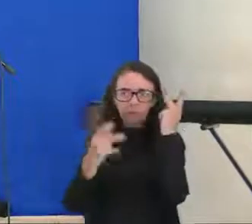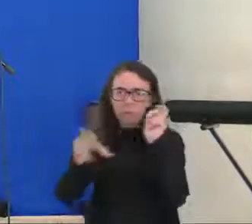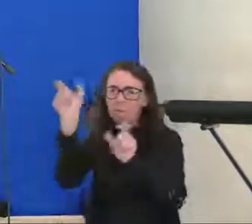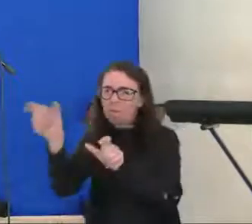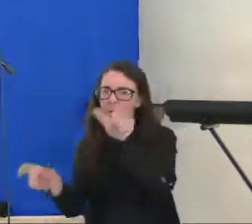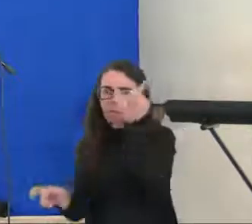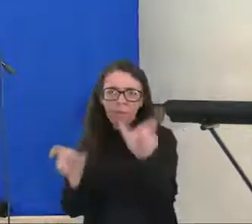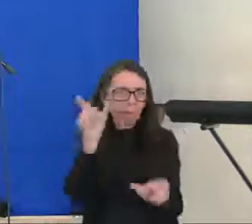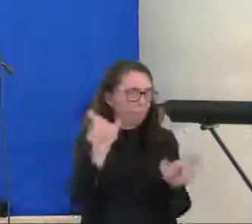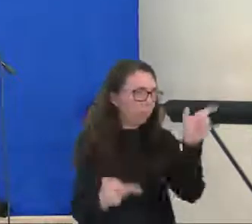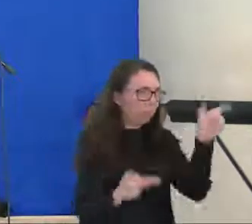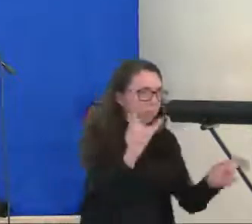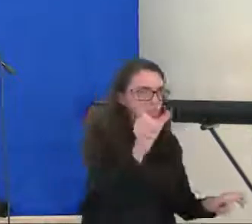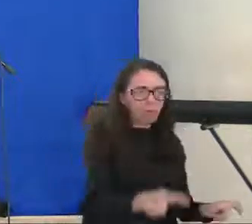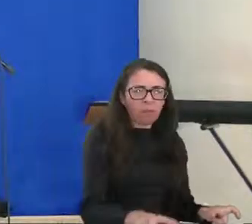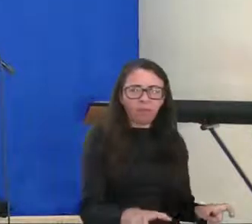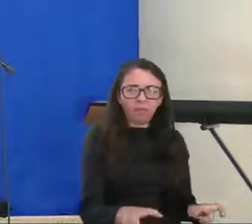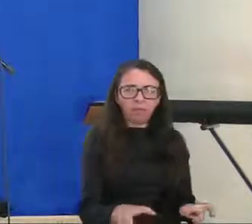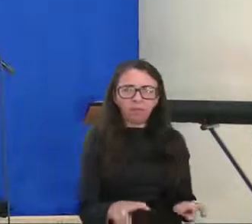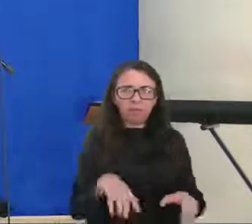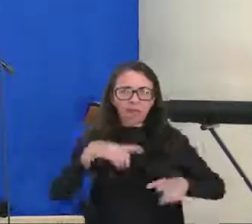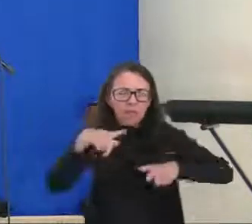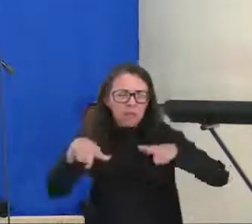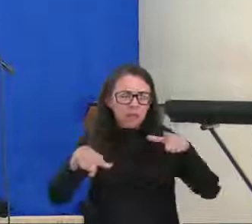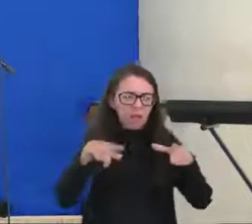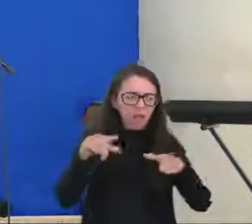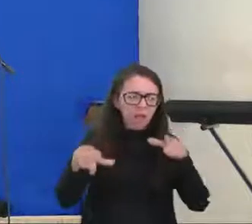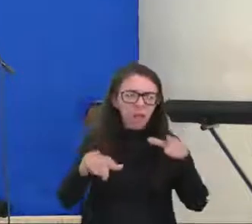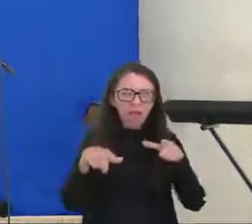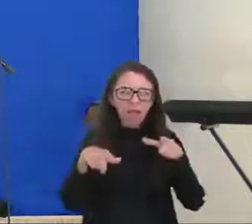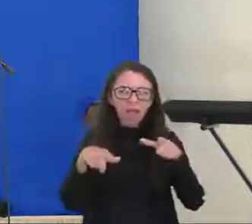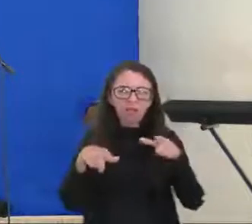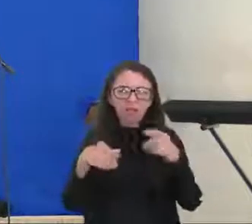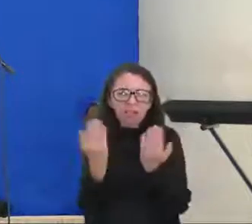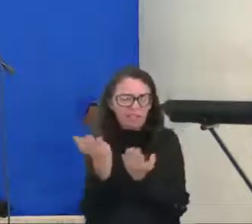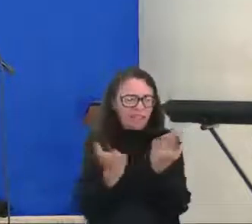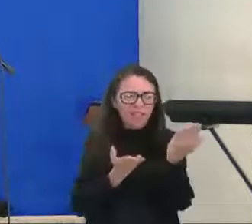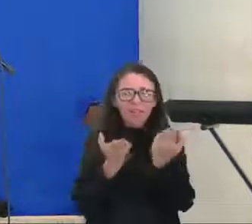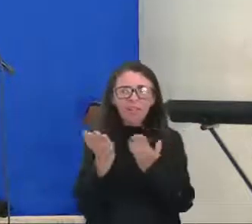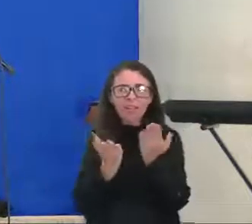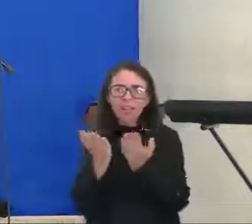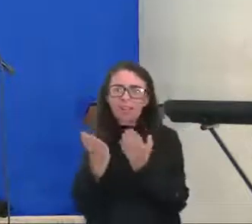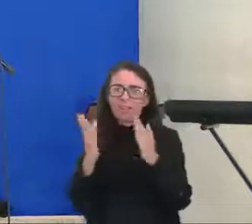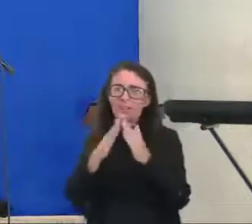quem dar a tarefa e capacita os líderes e os membros da igreja a realizarem